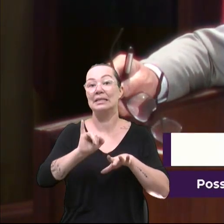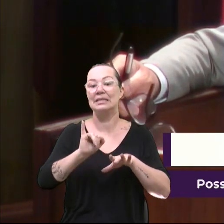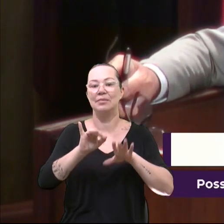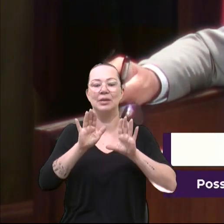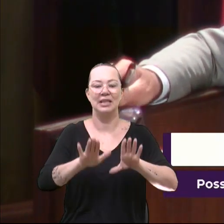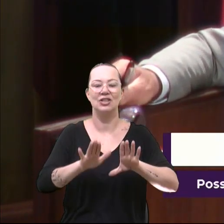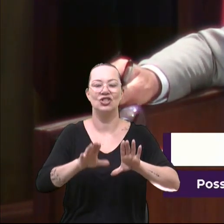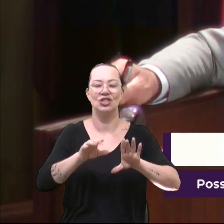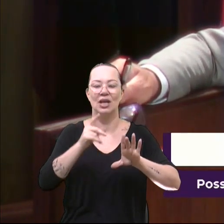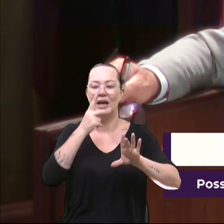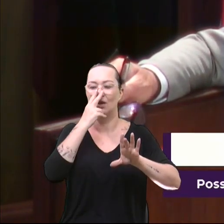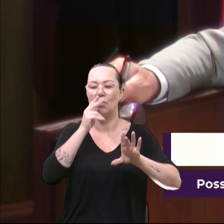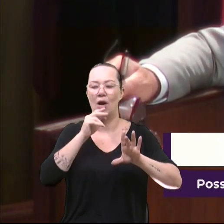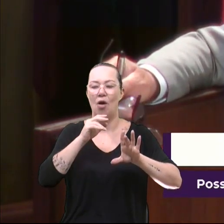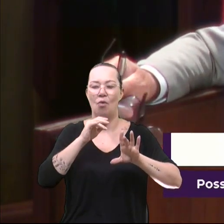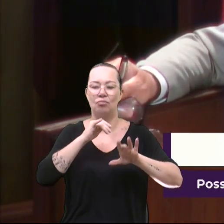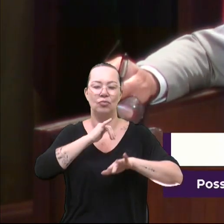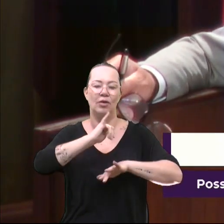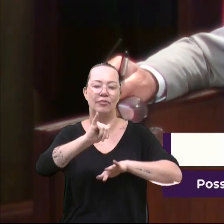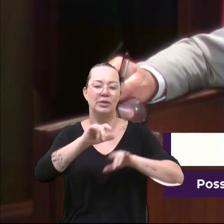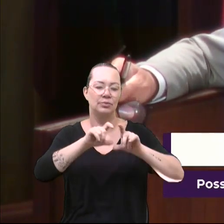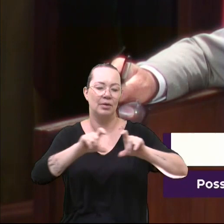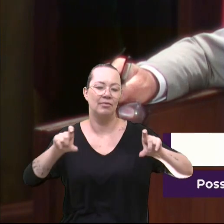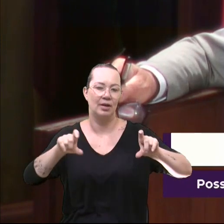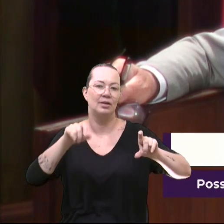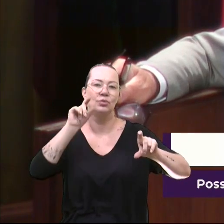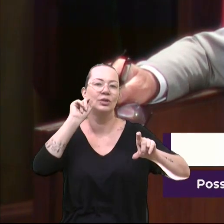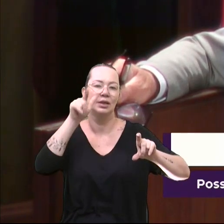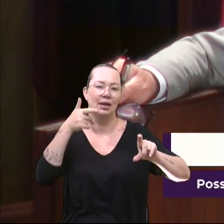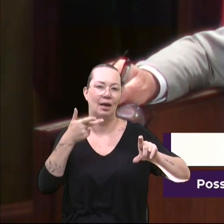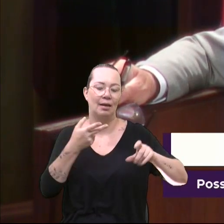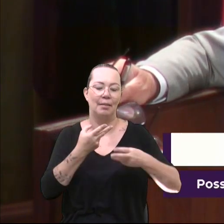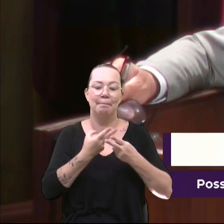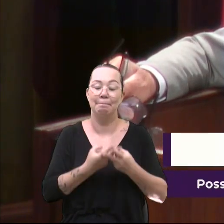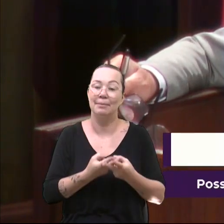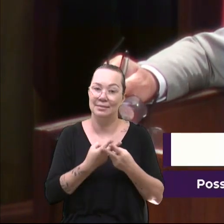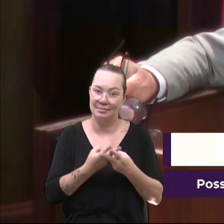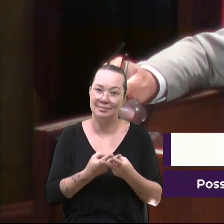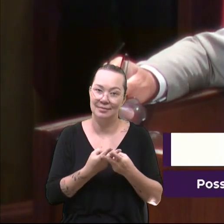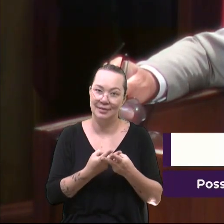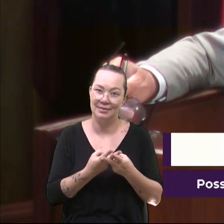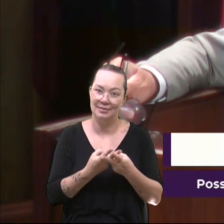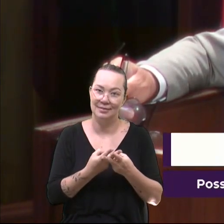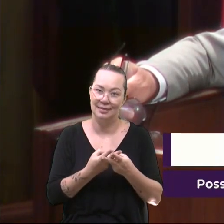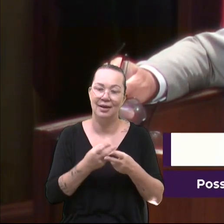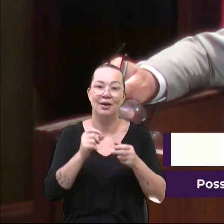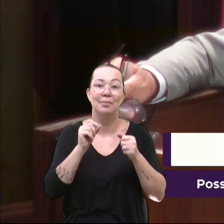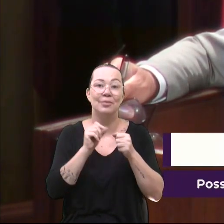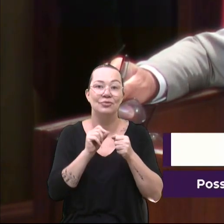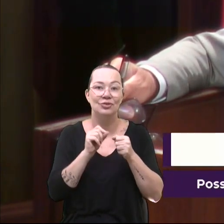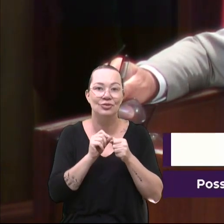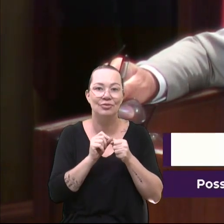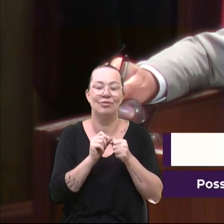frase, seria: paciência para reconciliar os contrários.